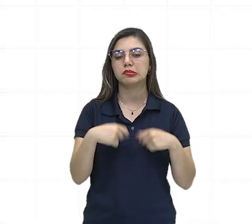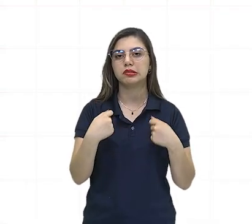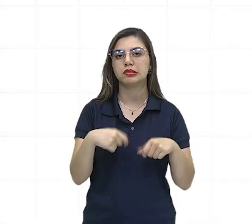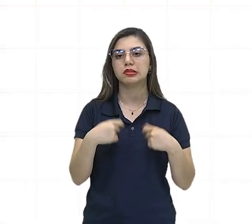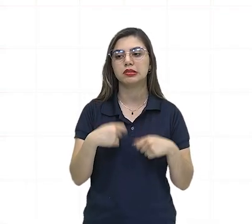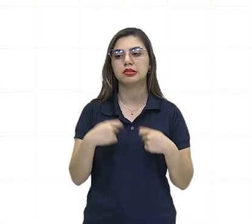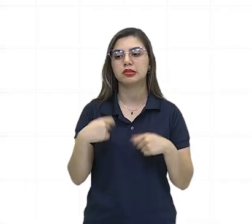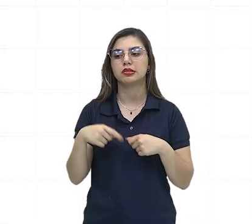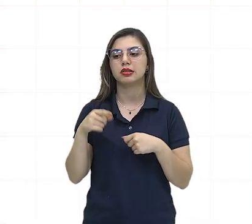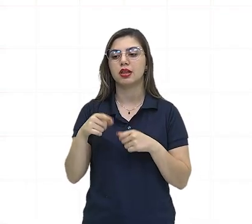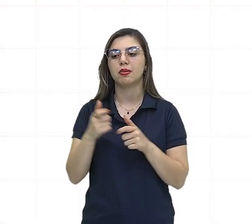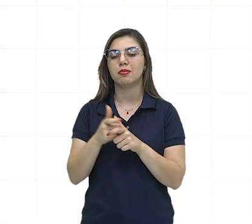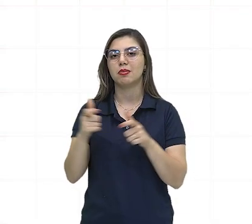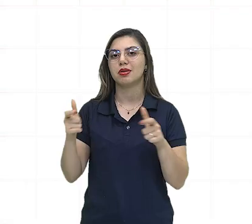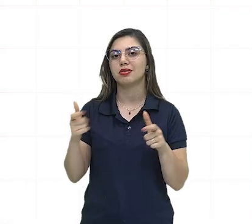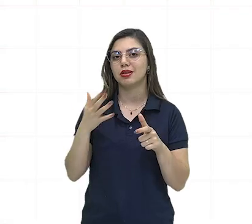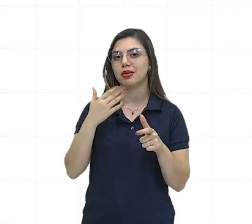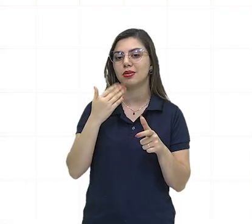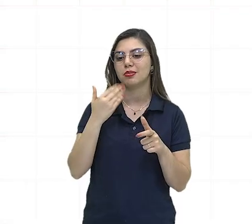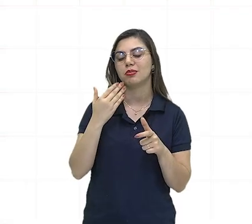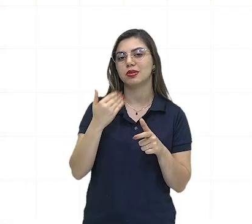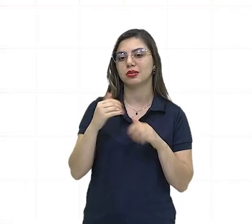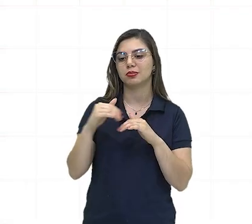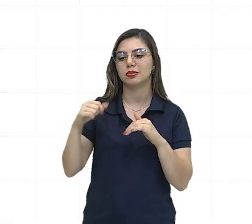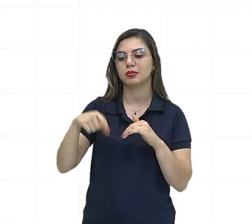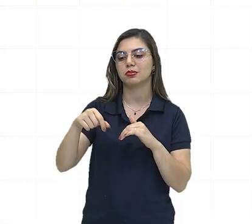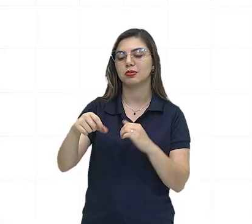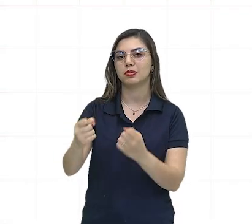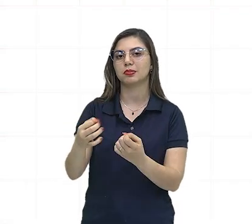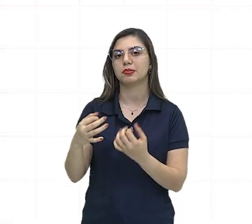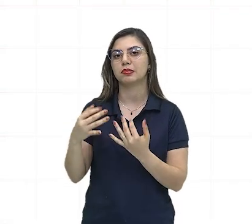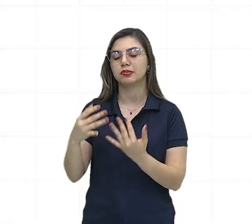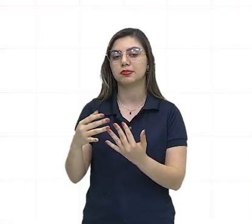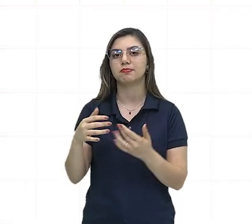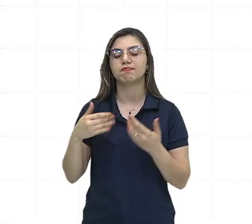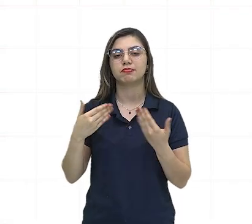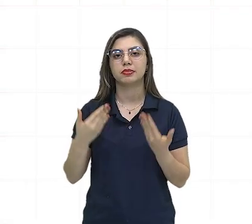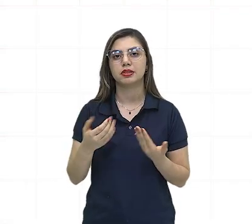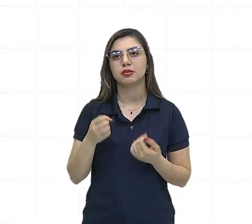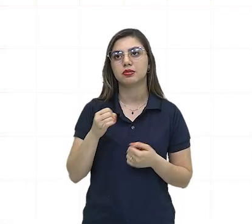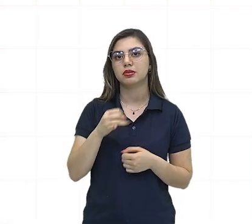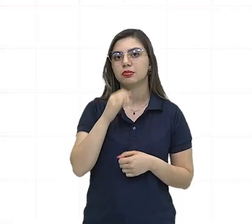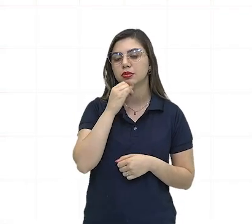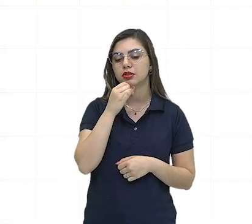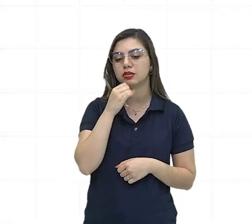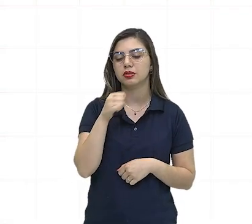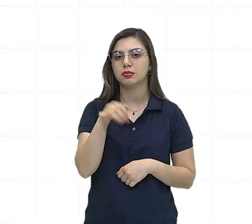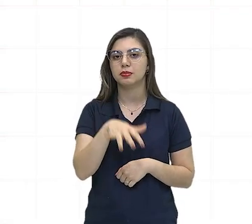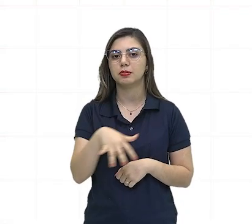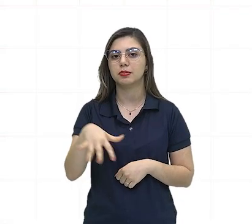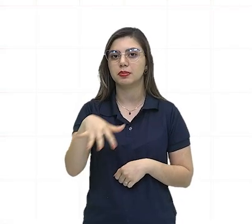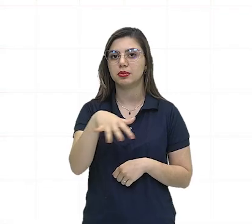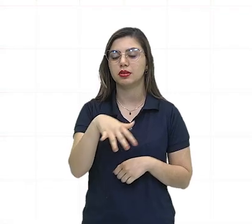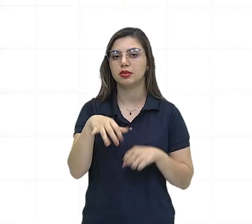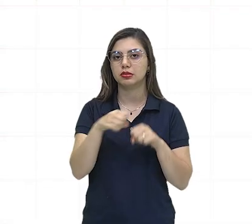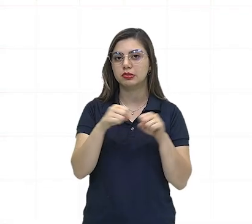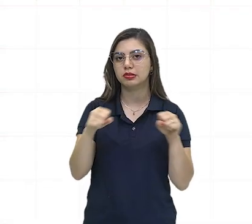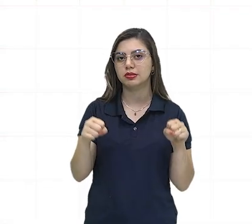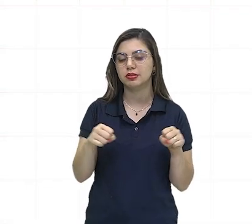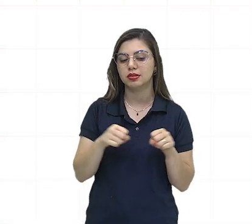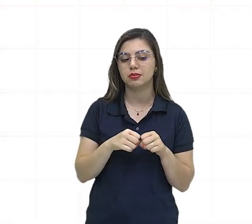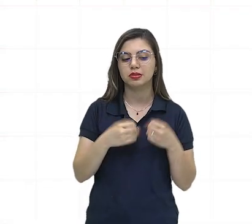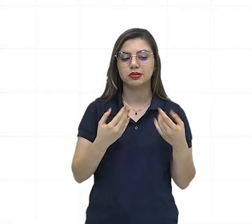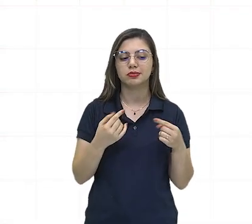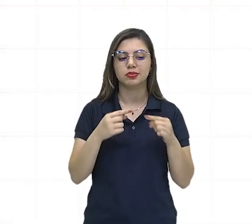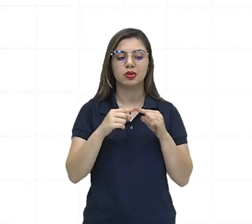uma demanda maior de alimentos, pode ser que o que se é produzido numa área desse sistema não vá